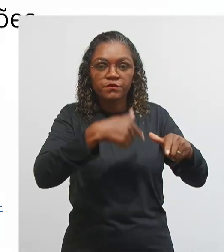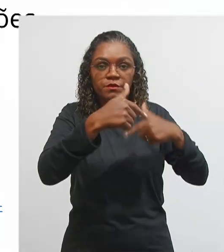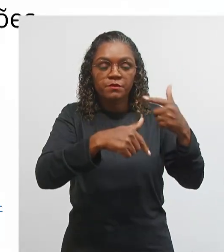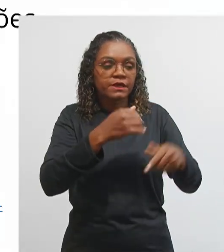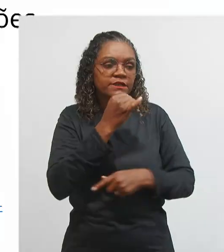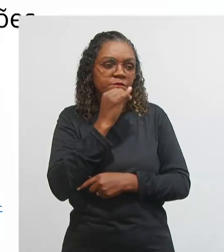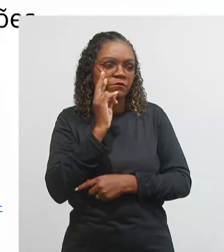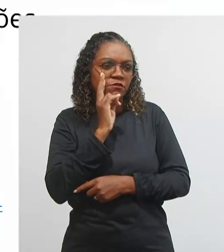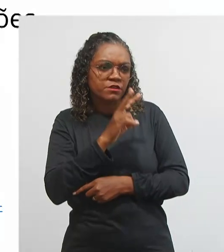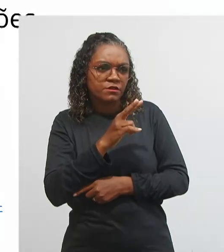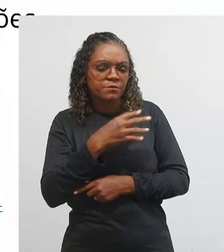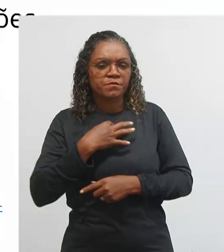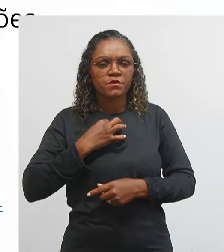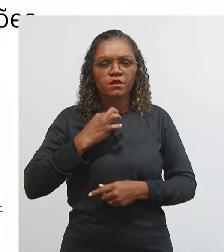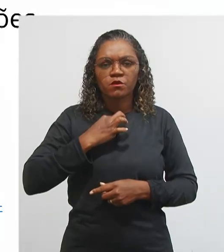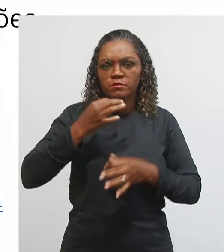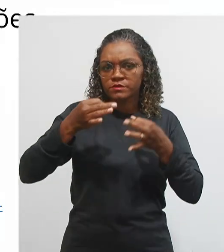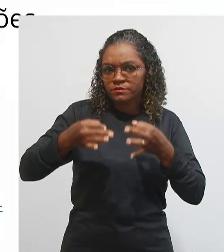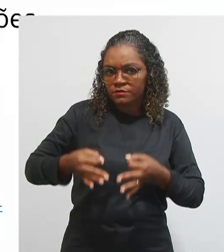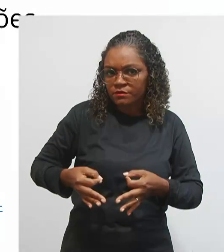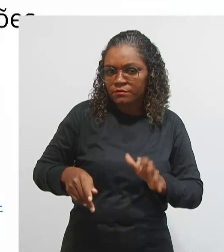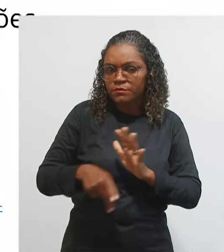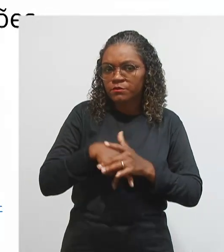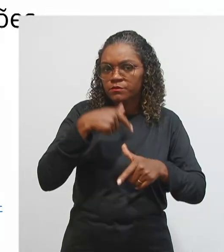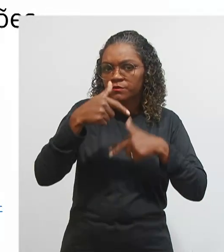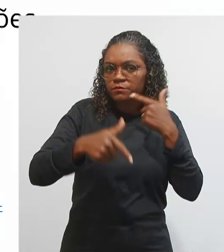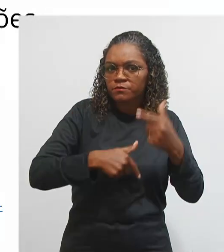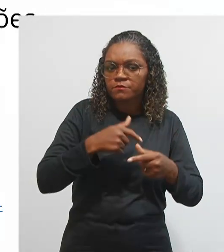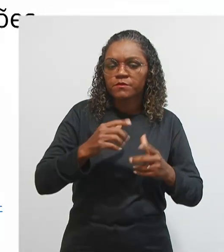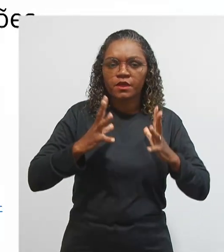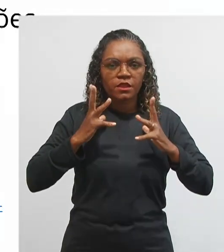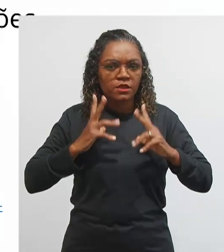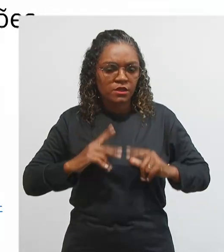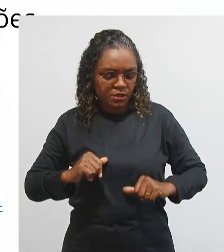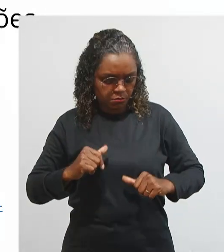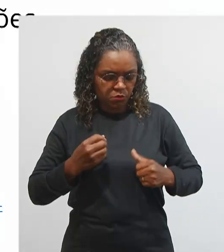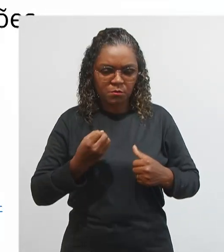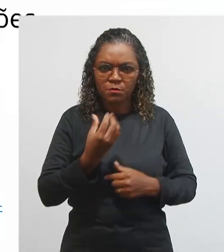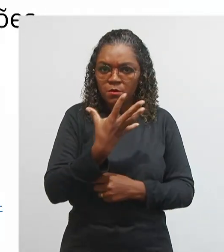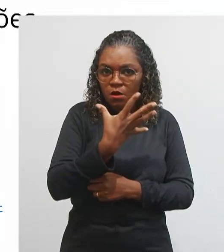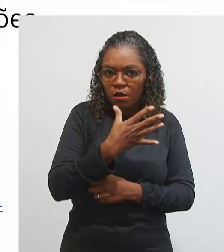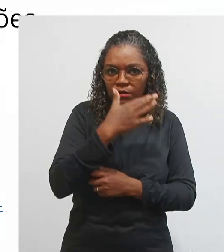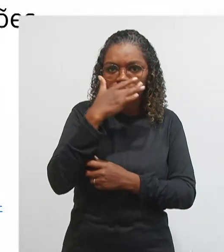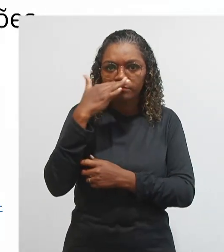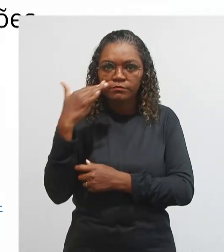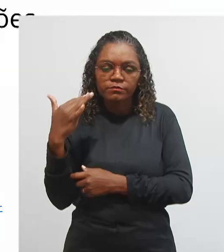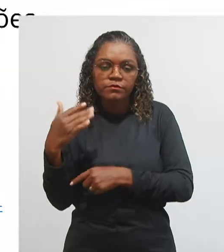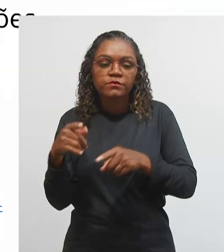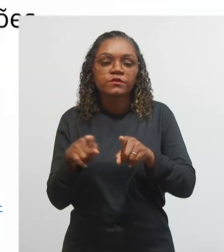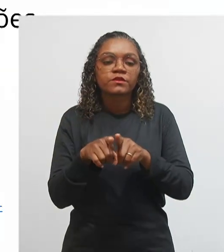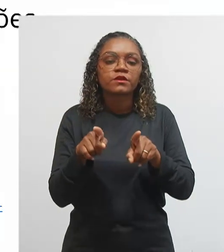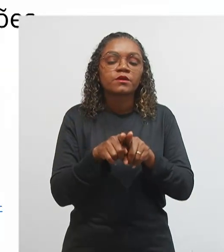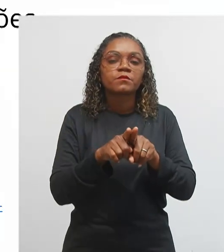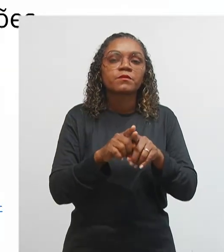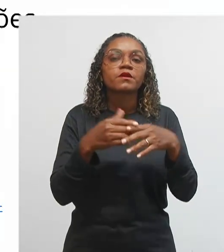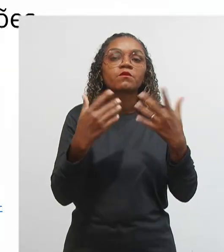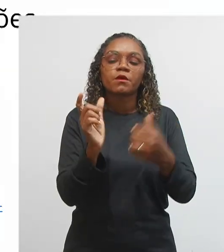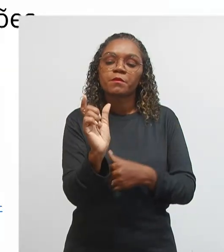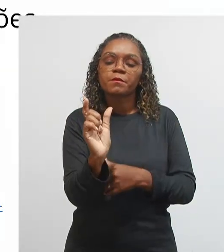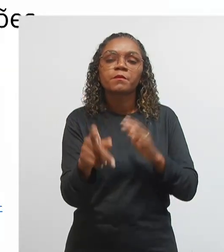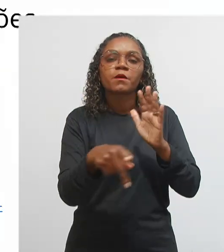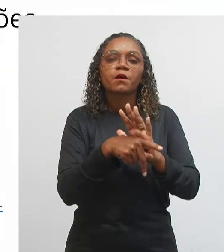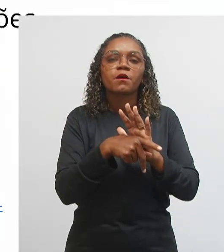com uniforme, se eles estão limpos, o uniforme está limpo, né? O cartão de visita também é uma